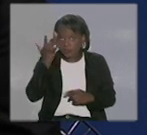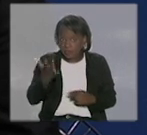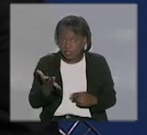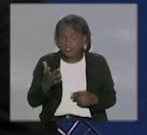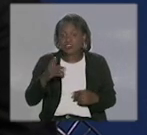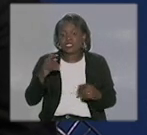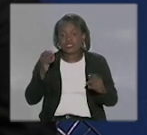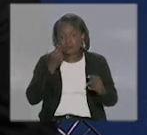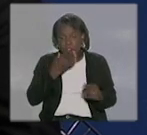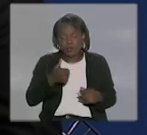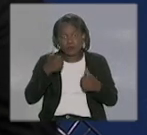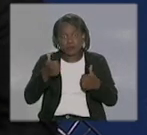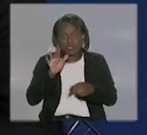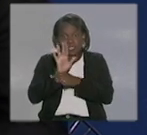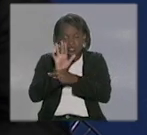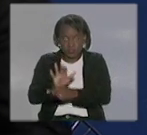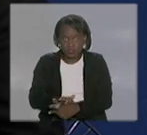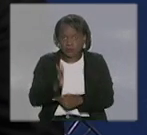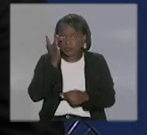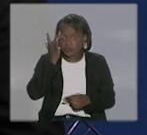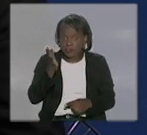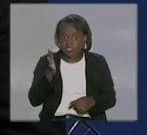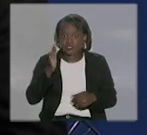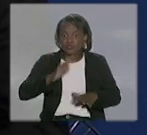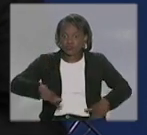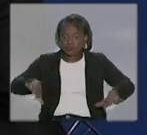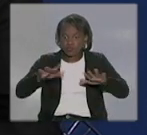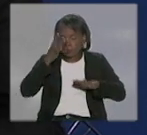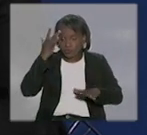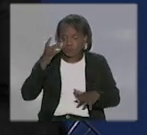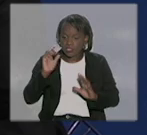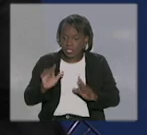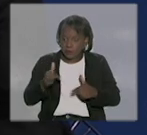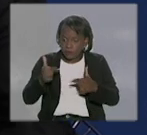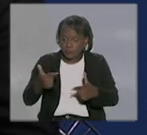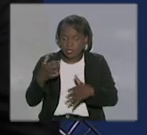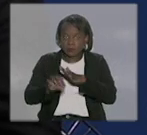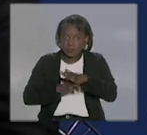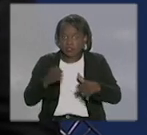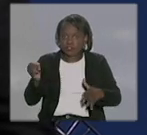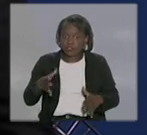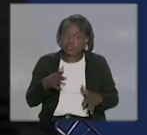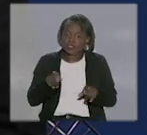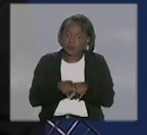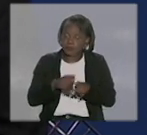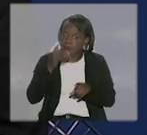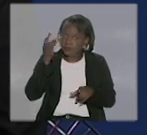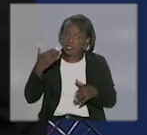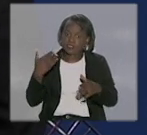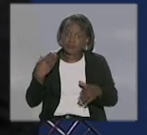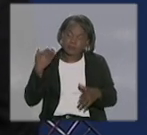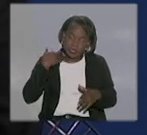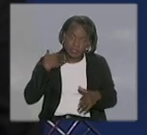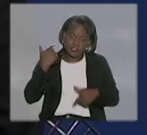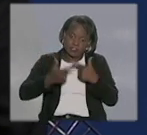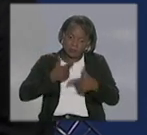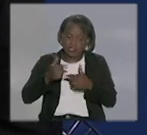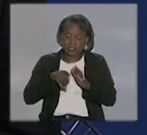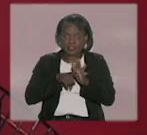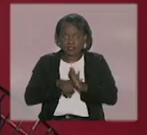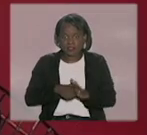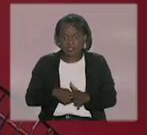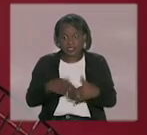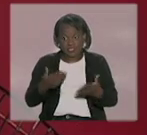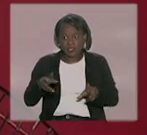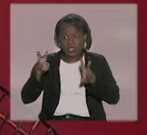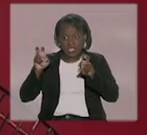ponto muito positivo, facilitaria a vida dos empreendedores, dos empresários e também facilitaria a vida dos bancos ao fazer essa análise. Está aí